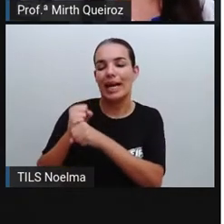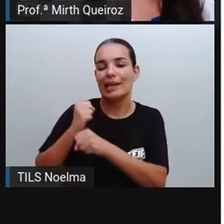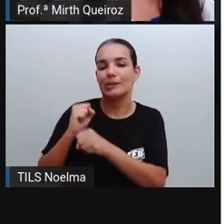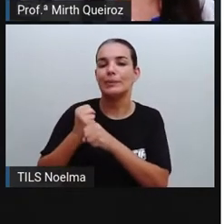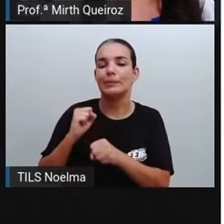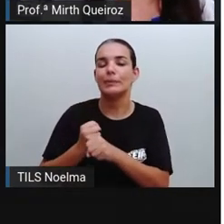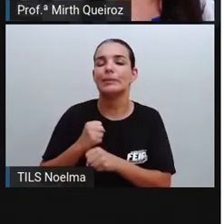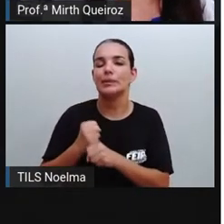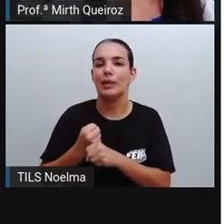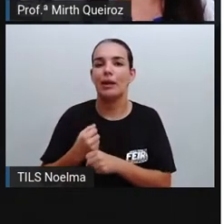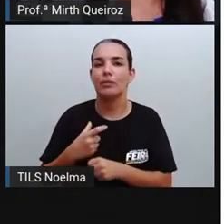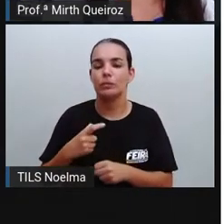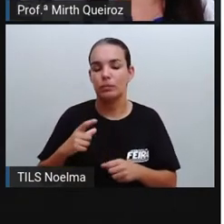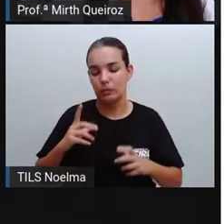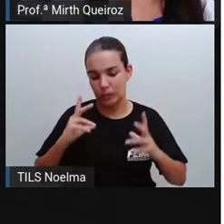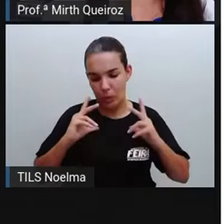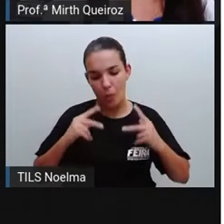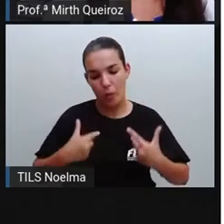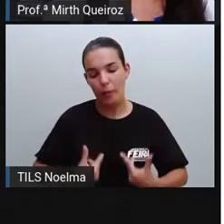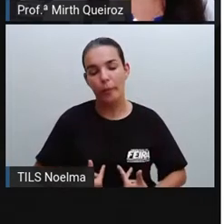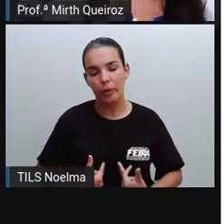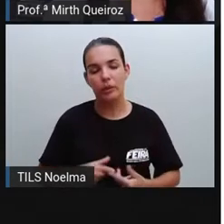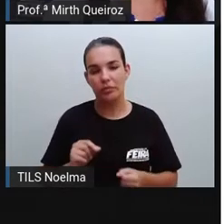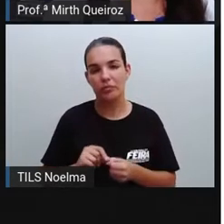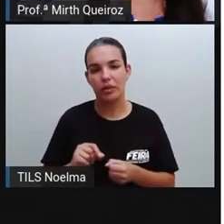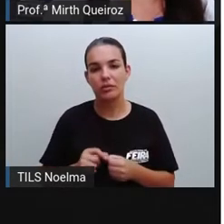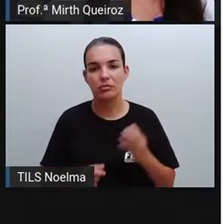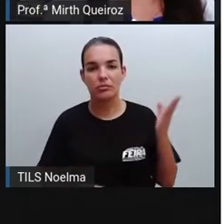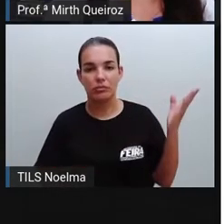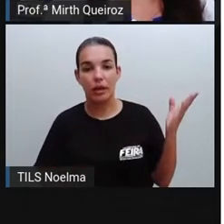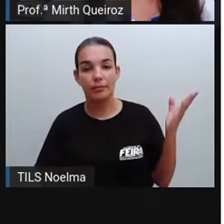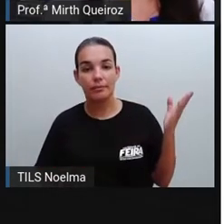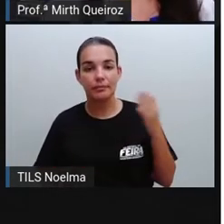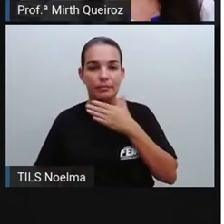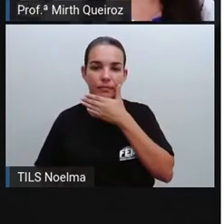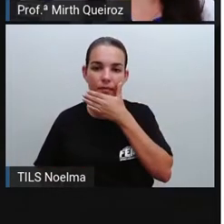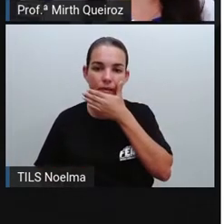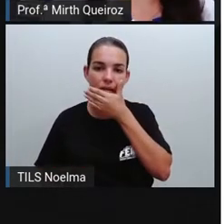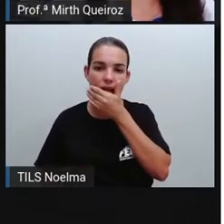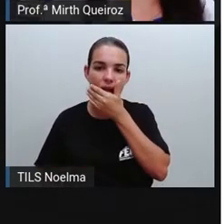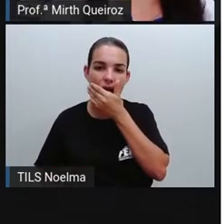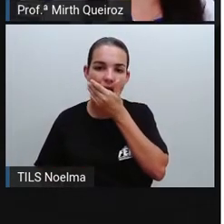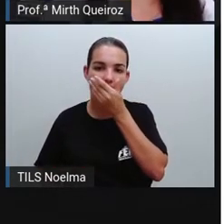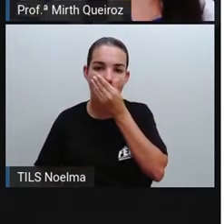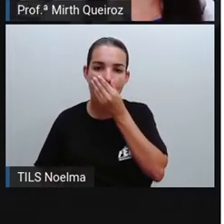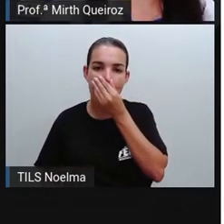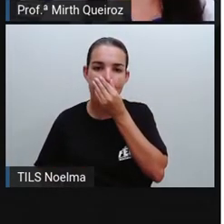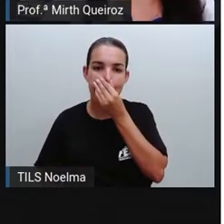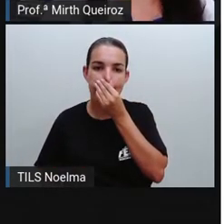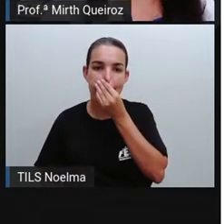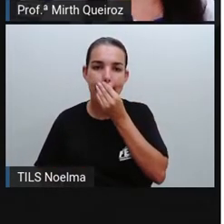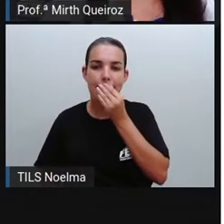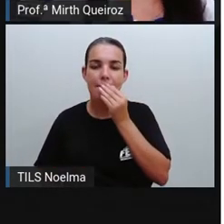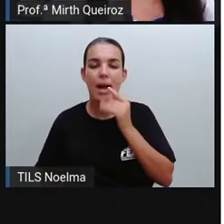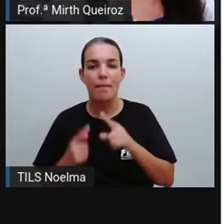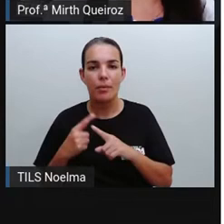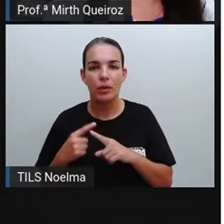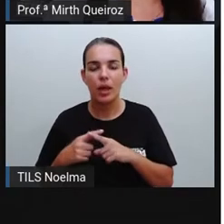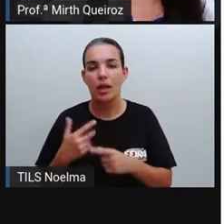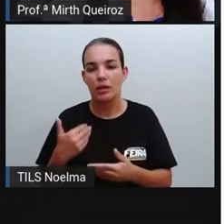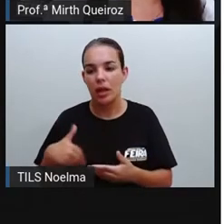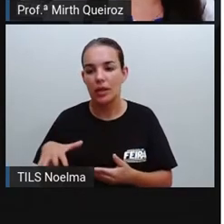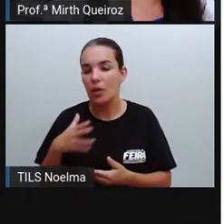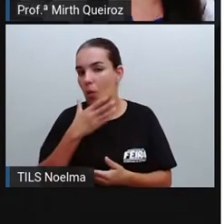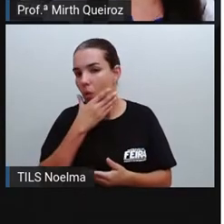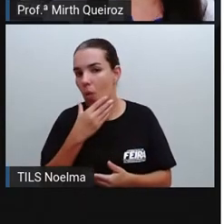essa transformação, essa modificação em decorrência da ação humana, certo? O homem, ele